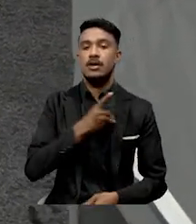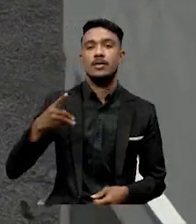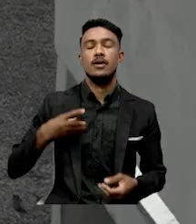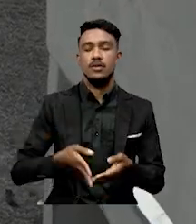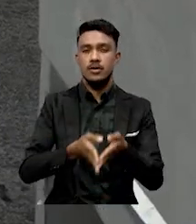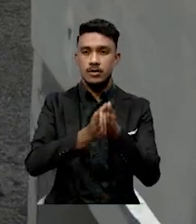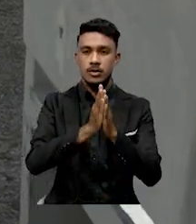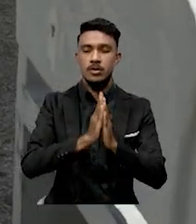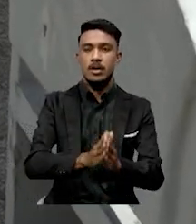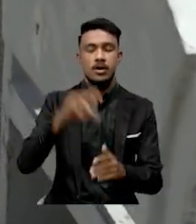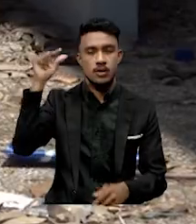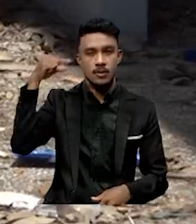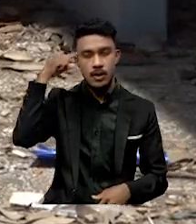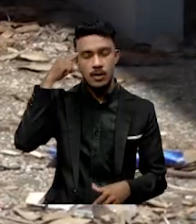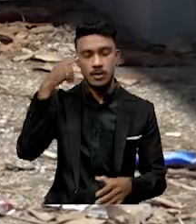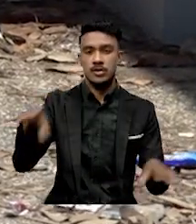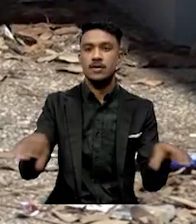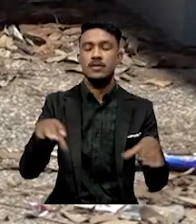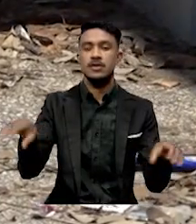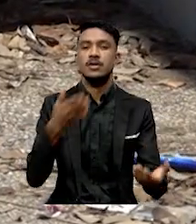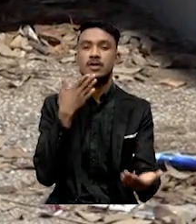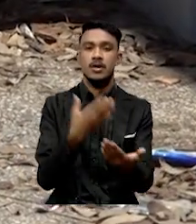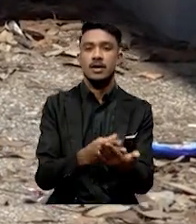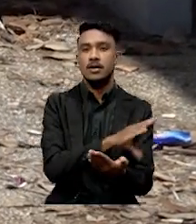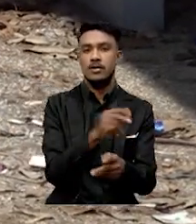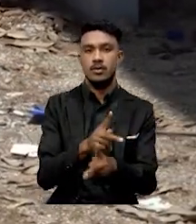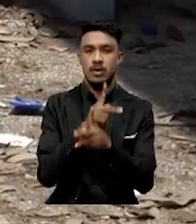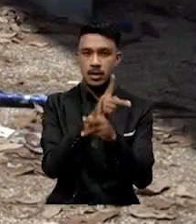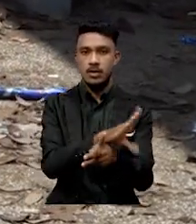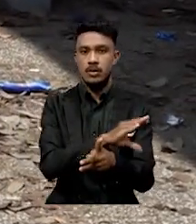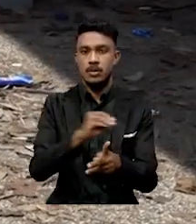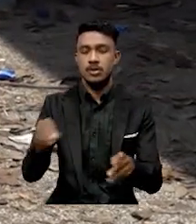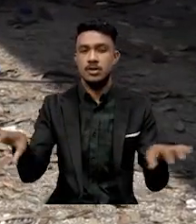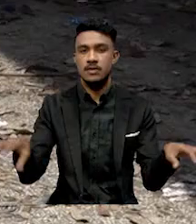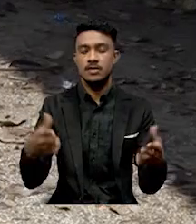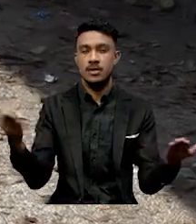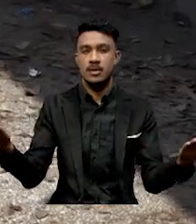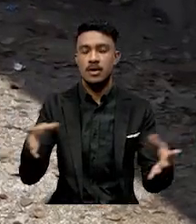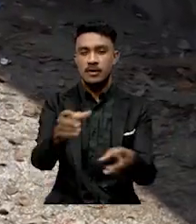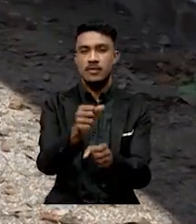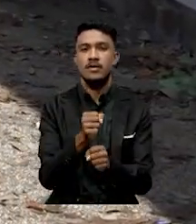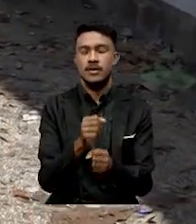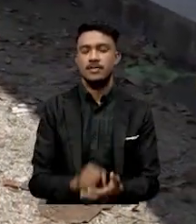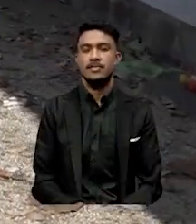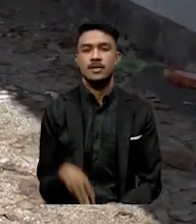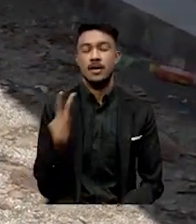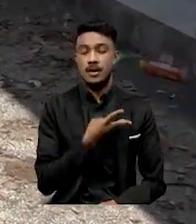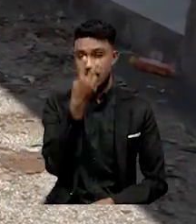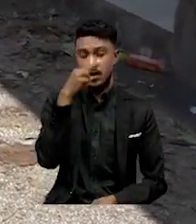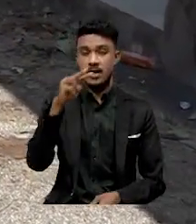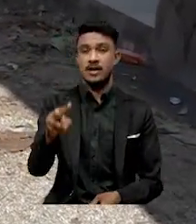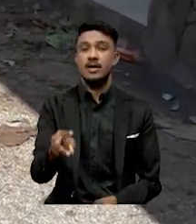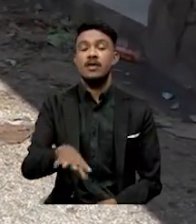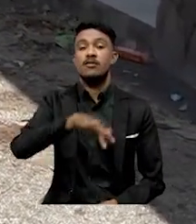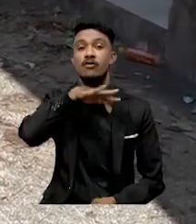nebe serviço diak, hori halo tratamento diak, inclui asegura mos trabalhador nebe foti. Itare katak lixo e dile darang nek